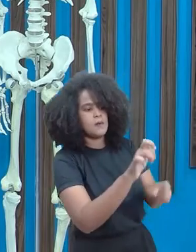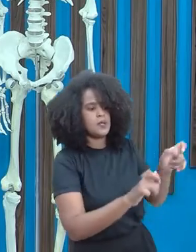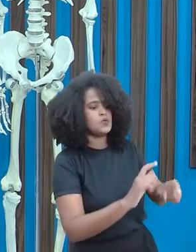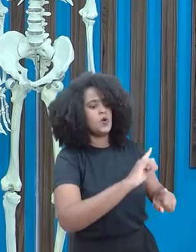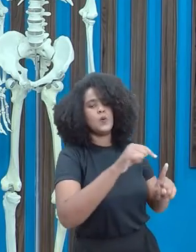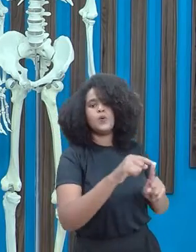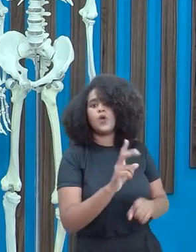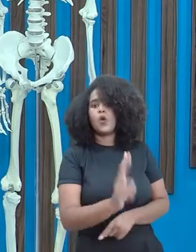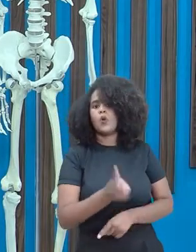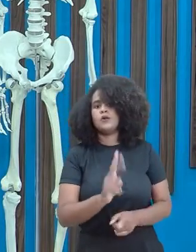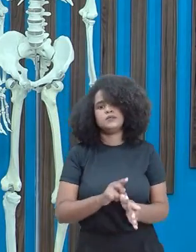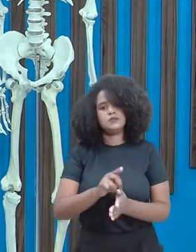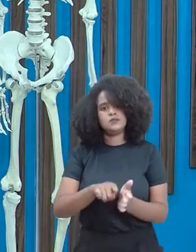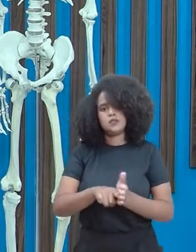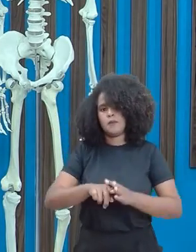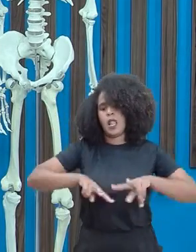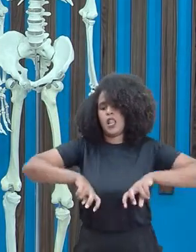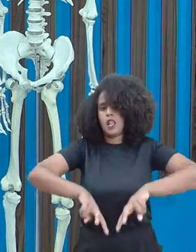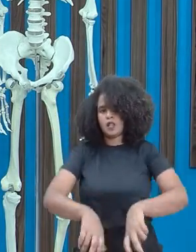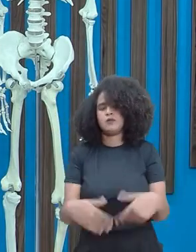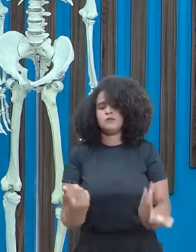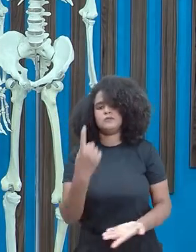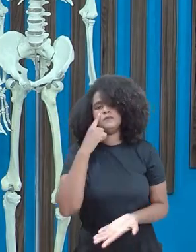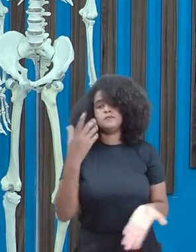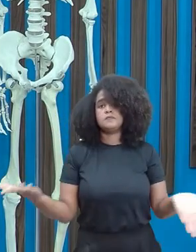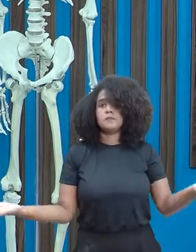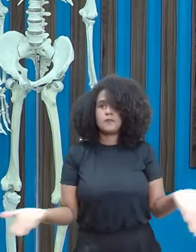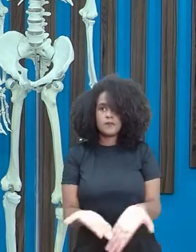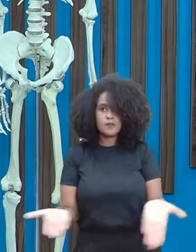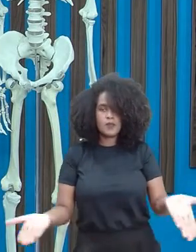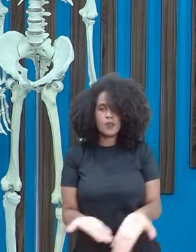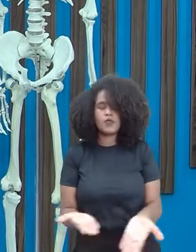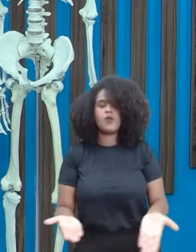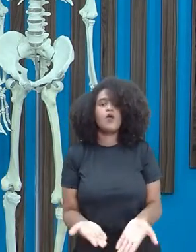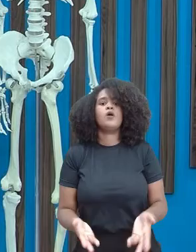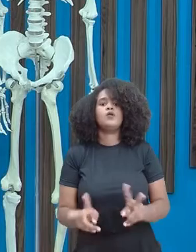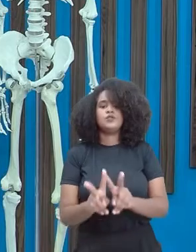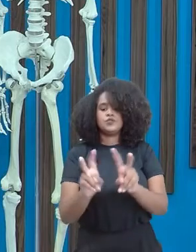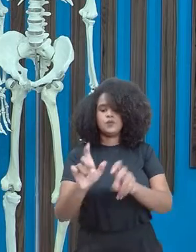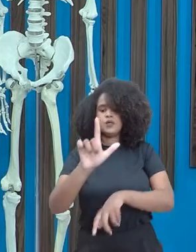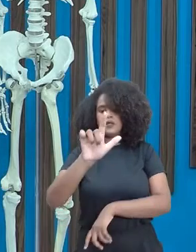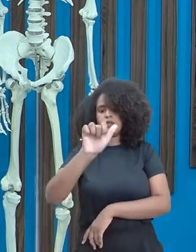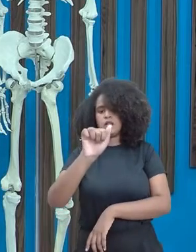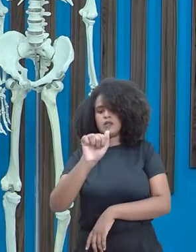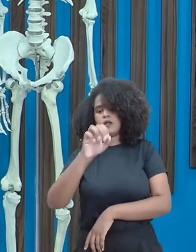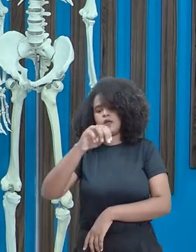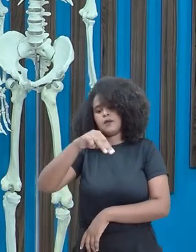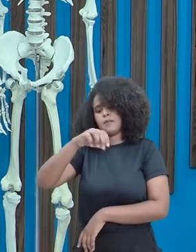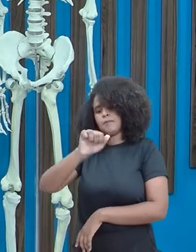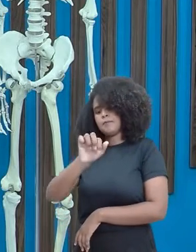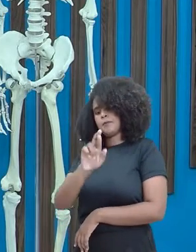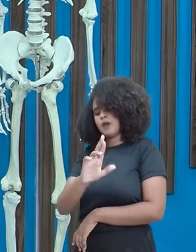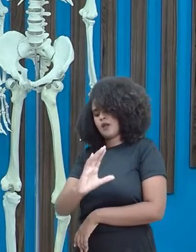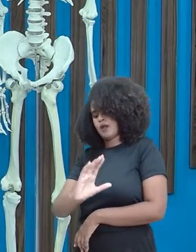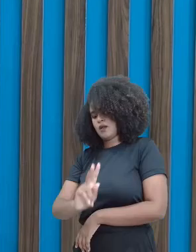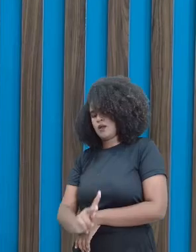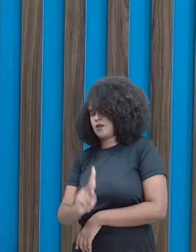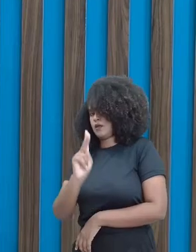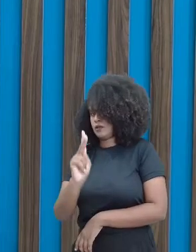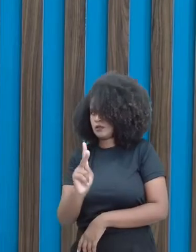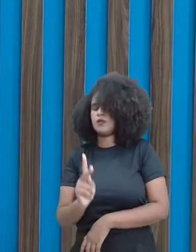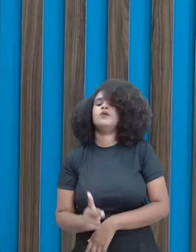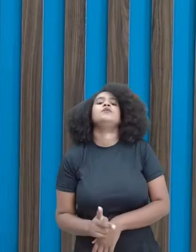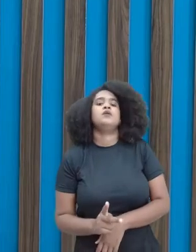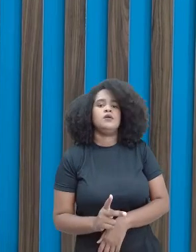dar continuidade. E aqui a gente vai voltar um pouquinho só para falar de Lamarck. A professora Cláudia trouxe para vocês a